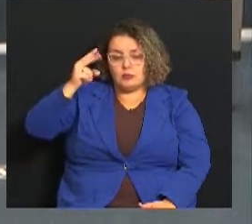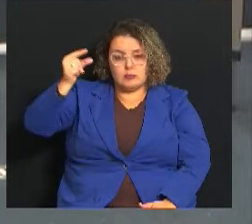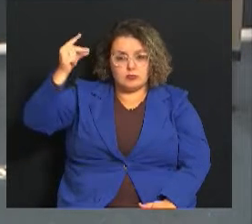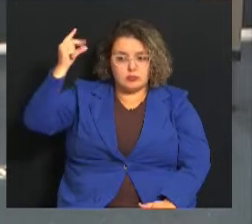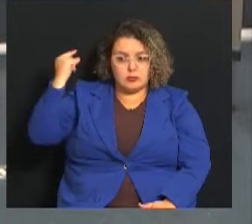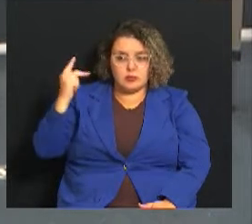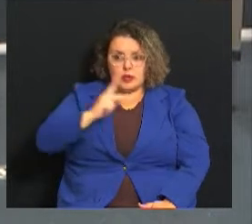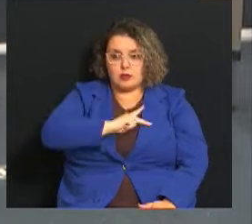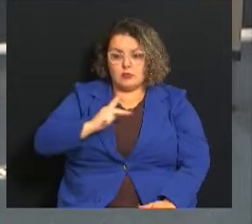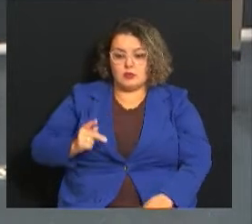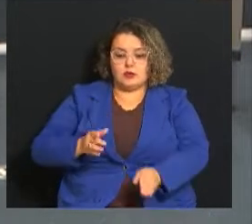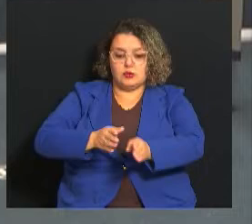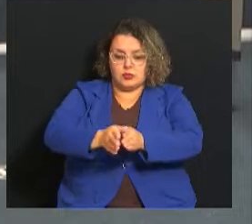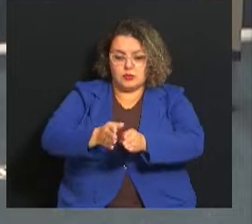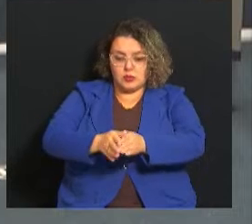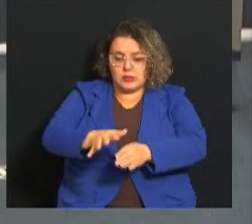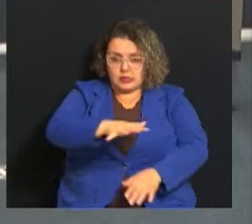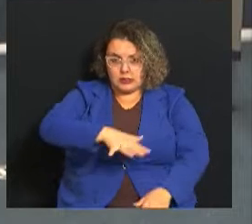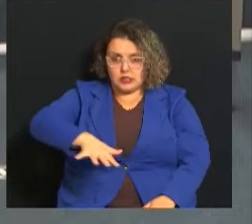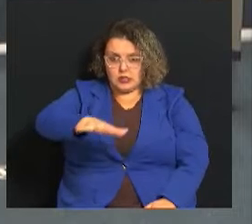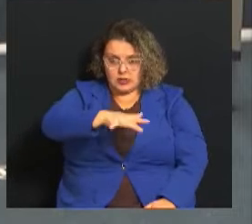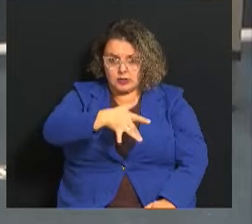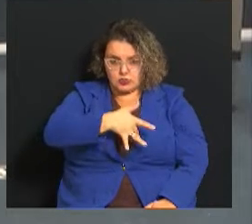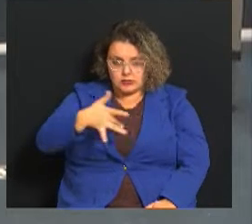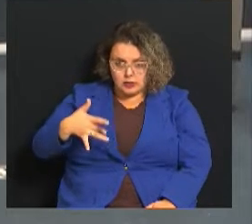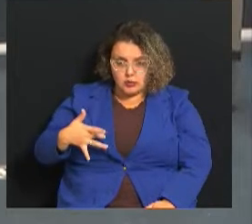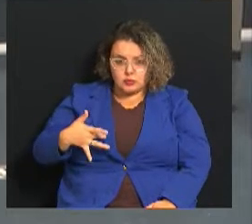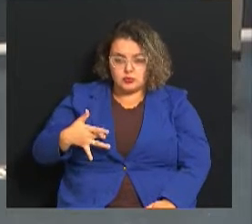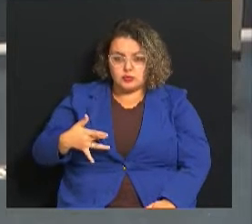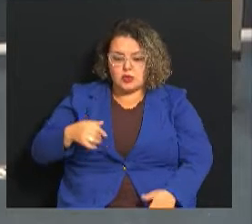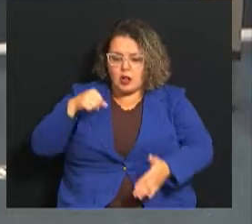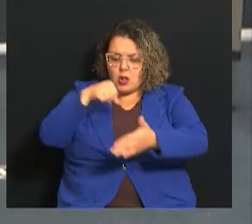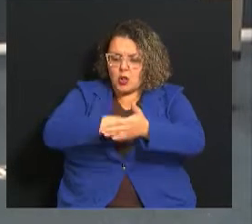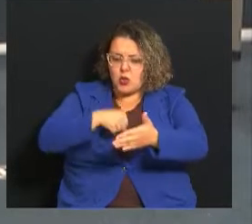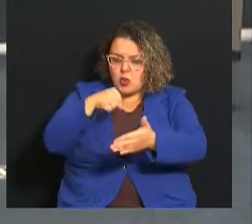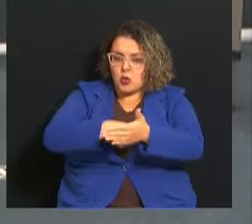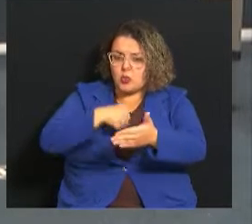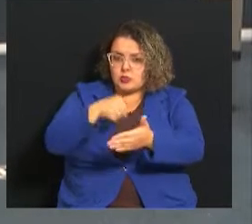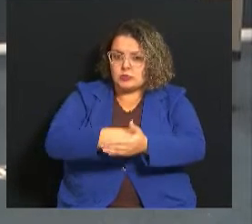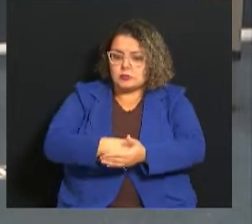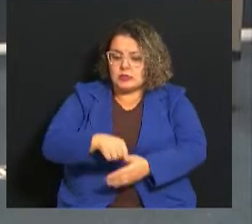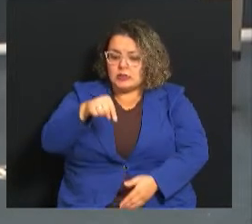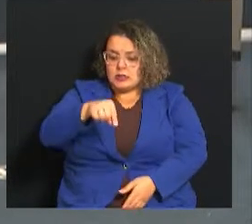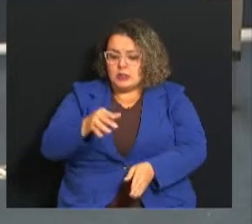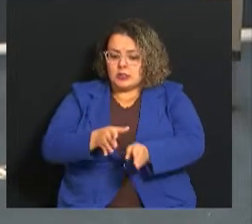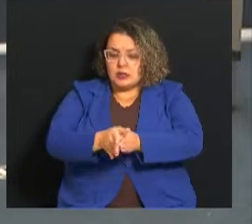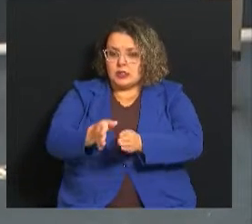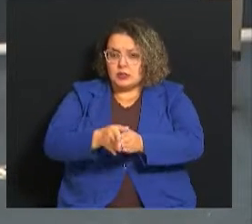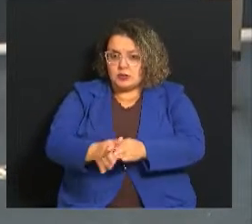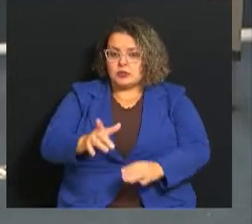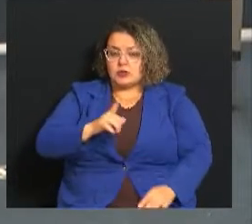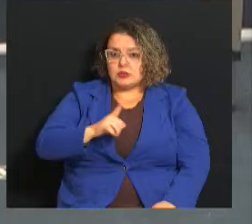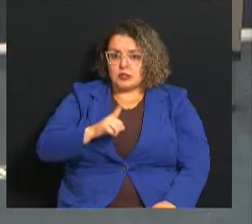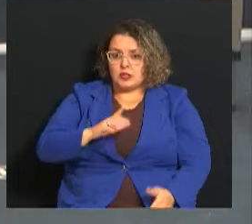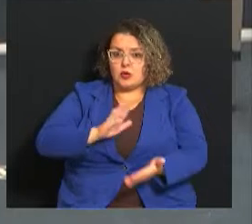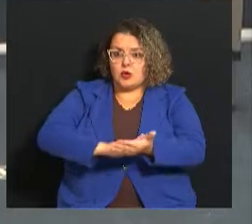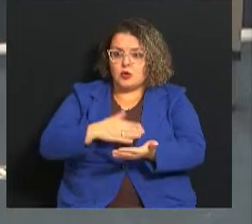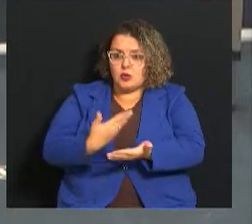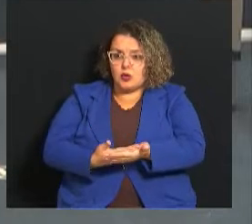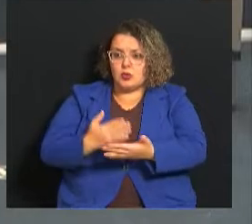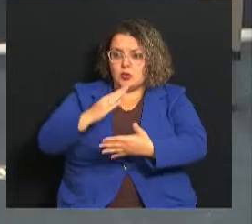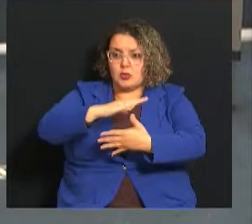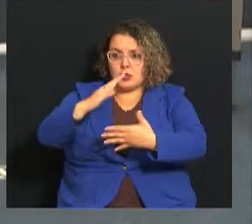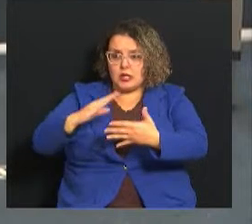Municipal de Saúde, a luta que nós fizemos para que naquele conselho pudesse ter o intérprete de